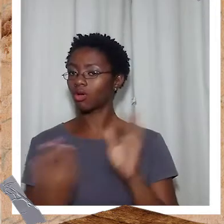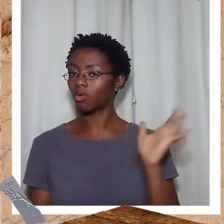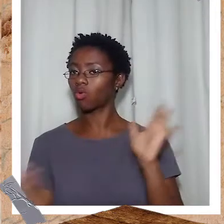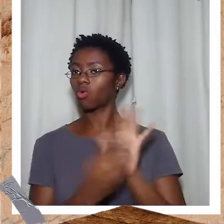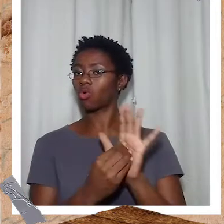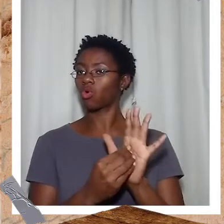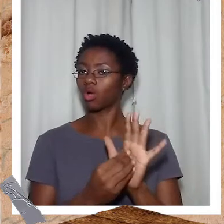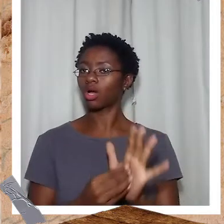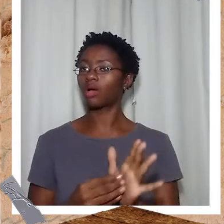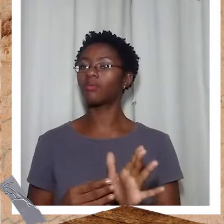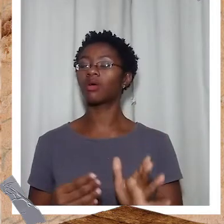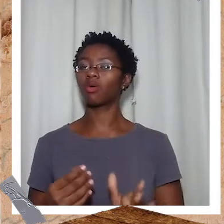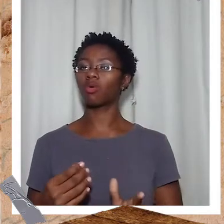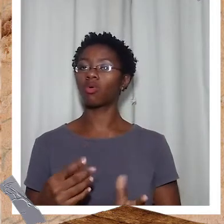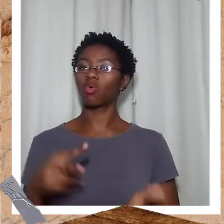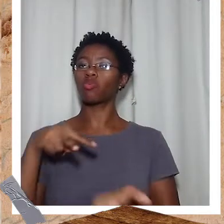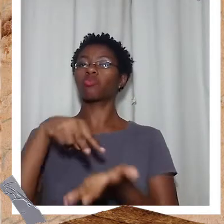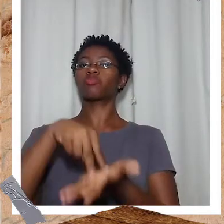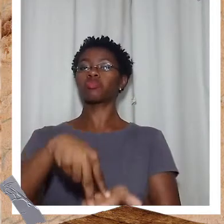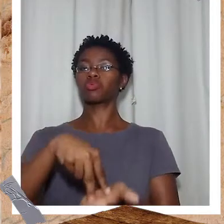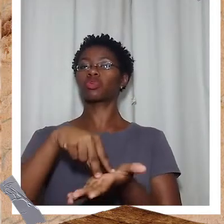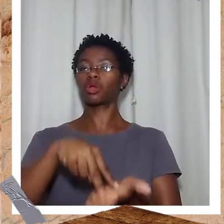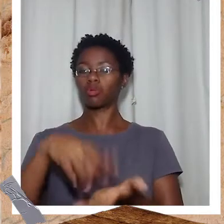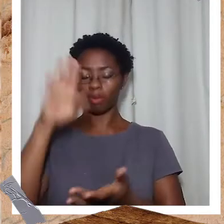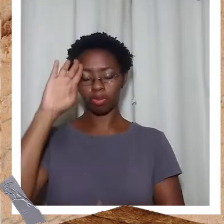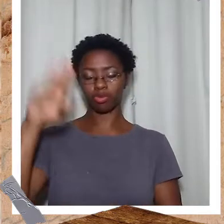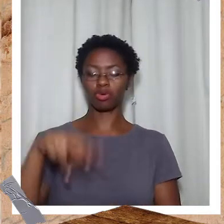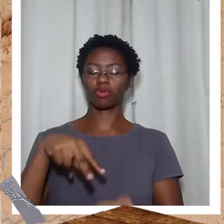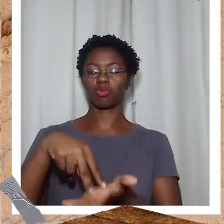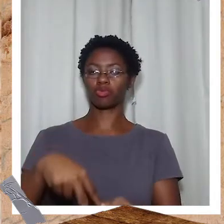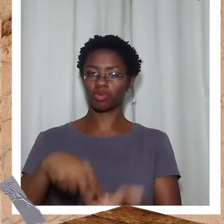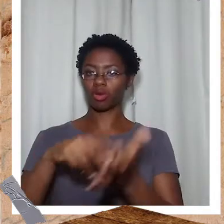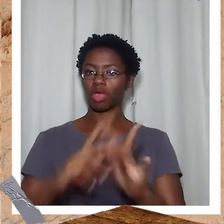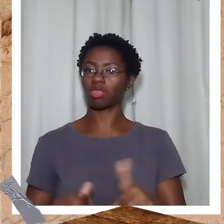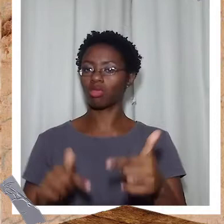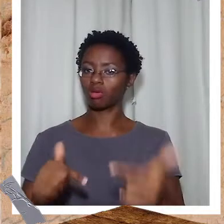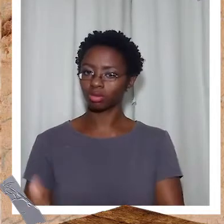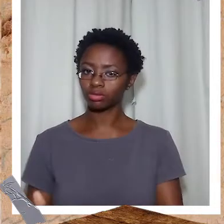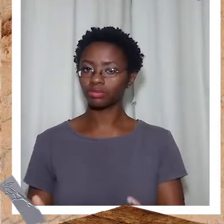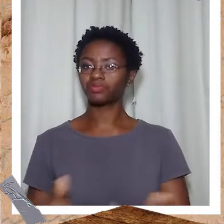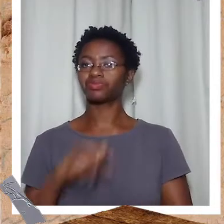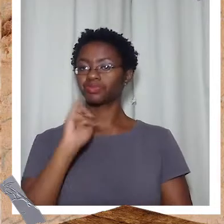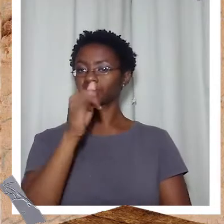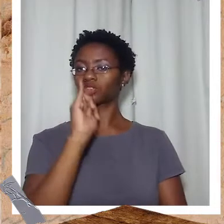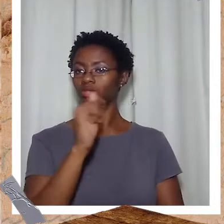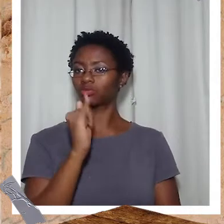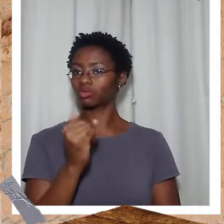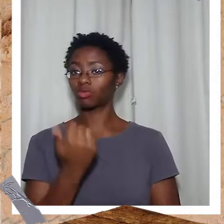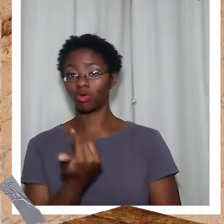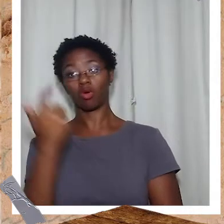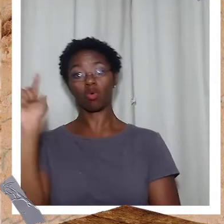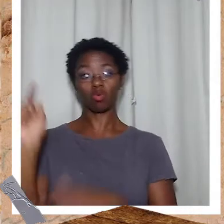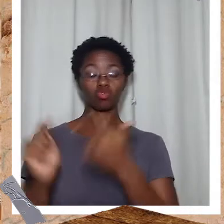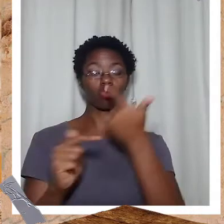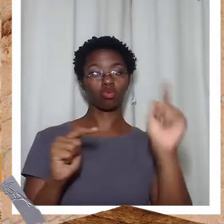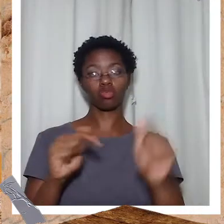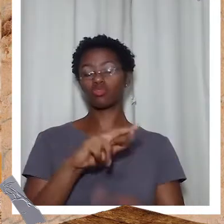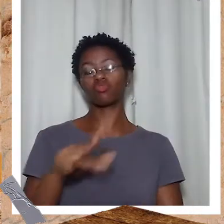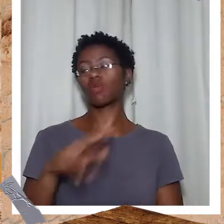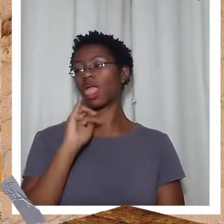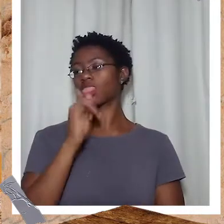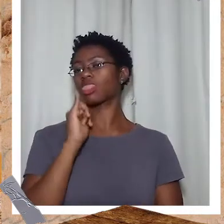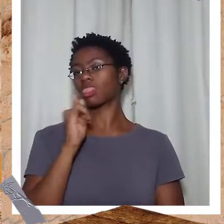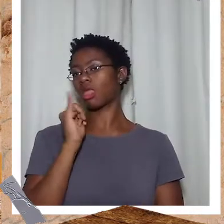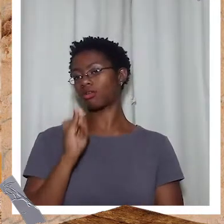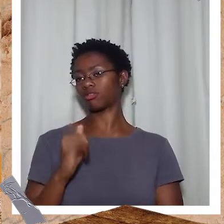tentando oferecer o protagonismo, né, a outras narrativas, que não as narrativas oficiais, e esse Brasil